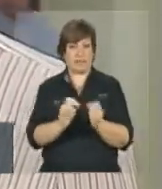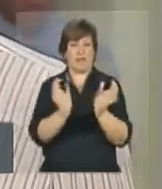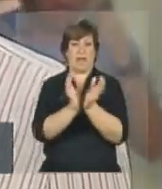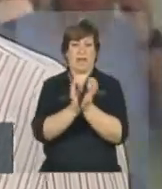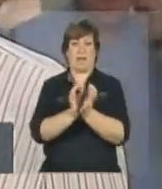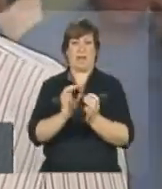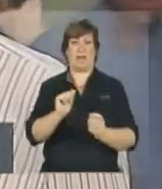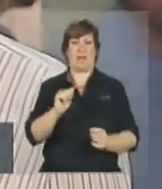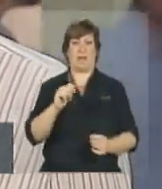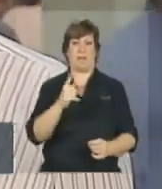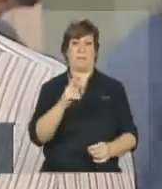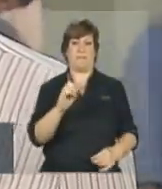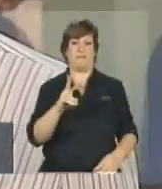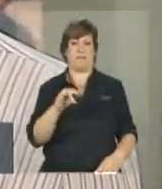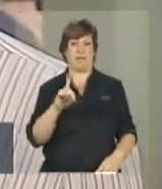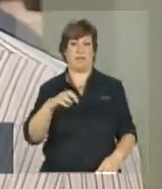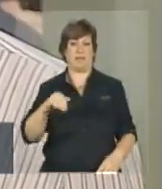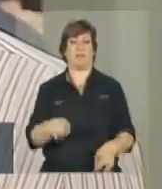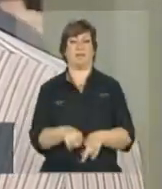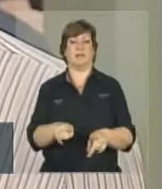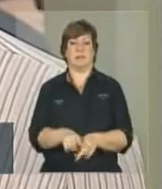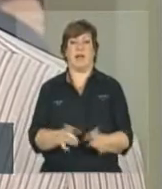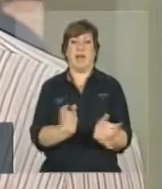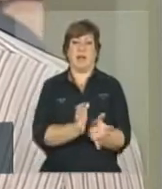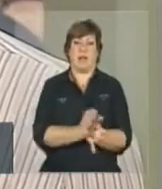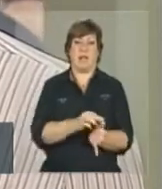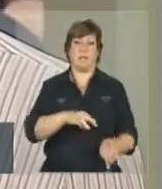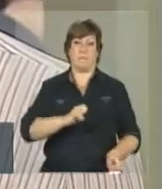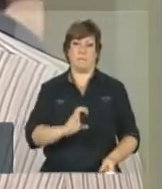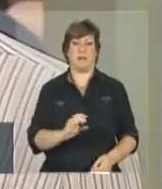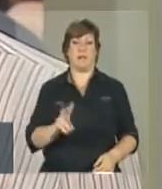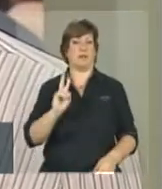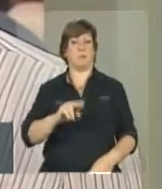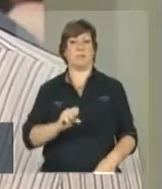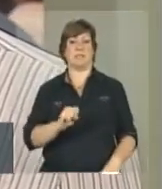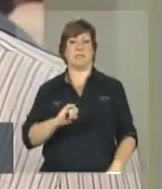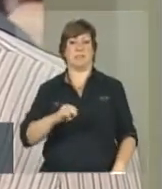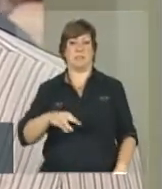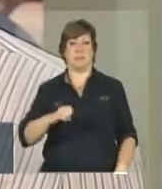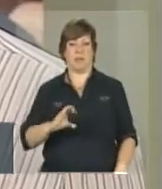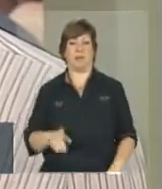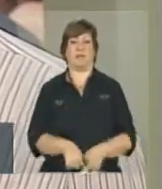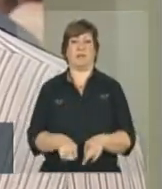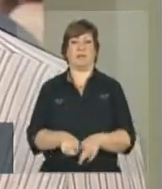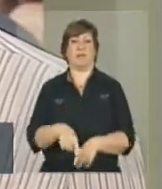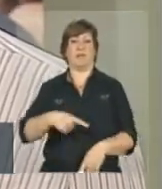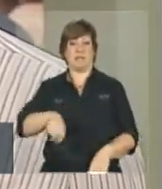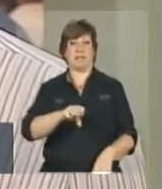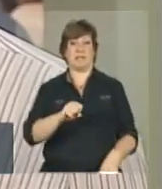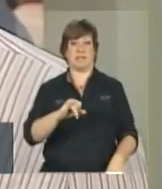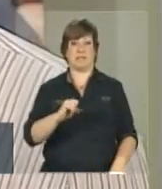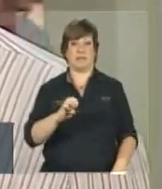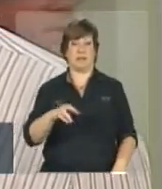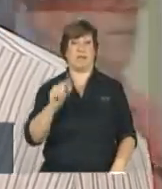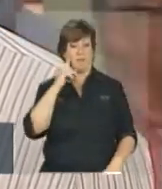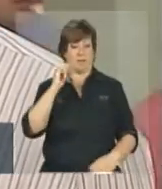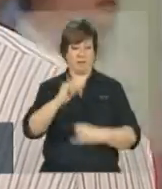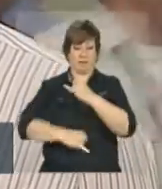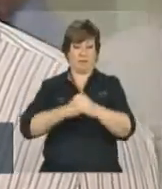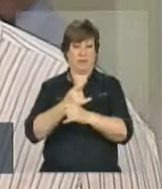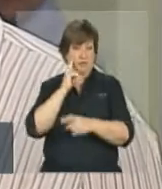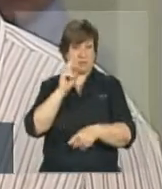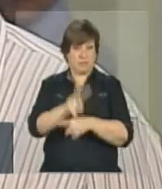da Previdência e o acompanhamento que é feito na área do MEC, pelo CIMEC, que são sistemas de acompanhamento online